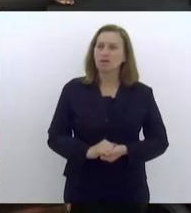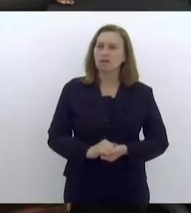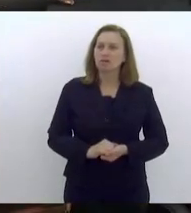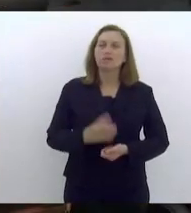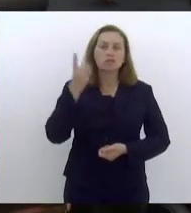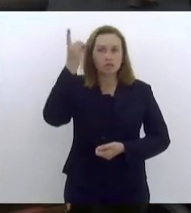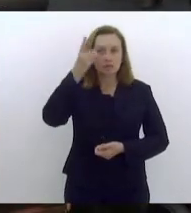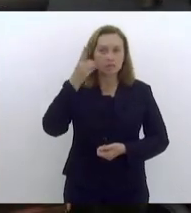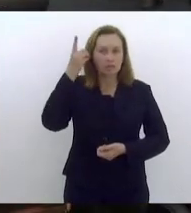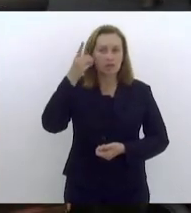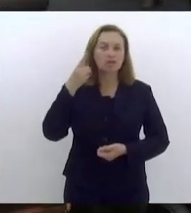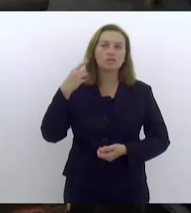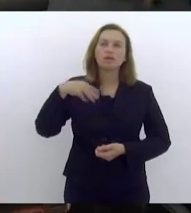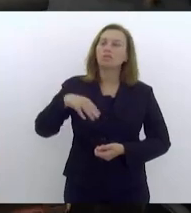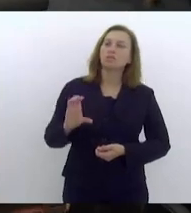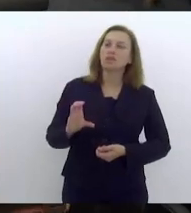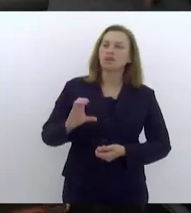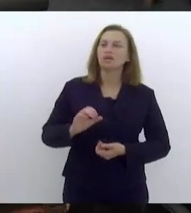Deputado Carlos Mink.